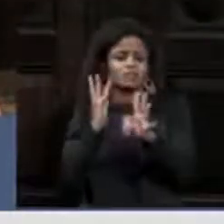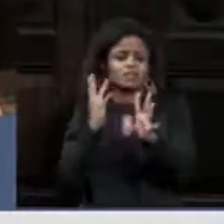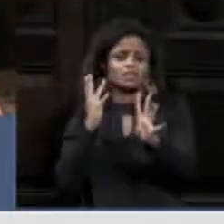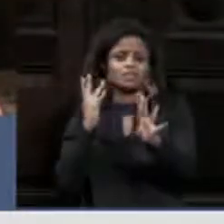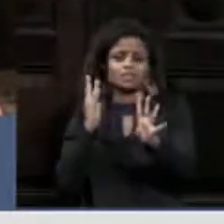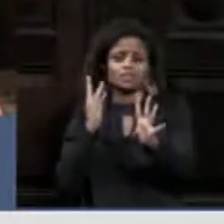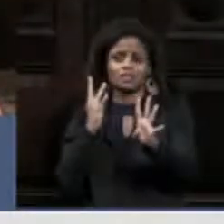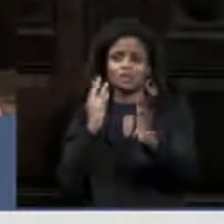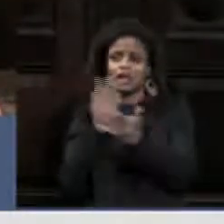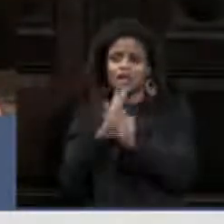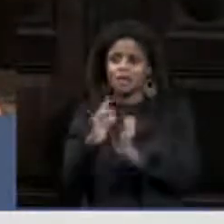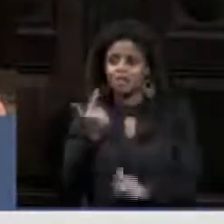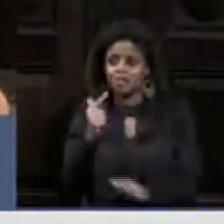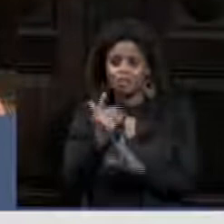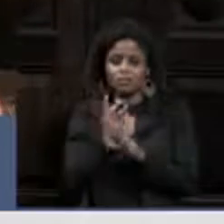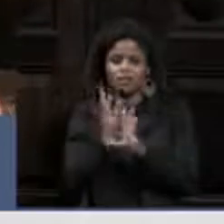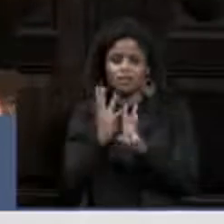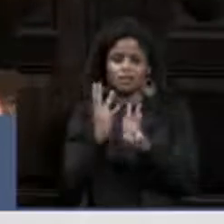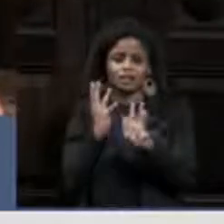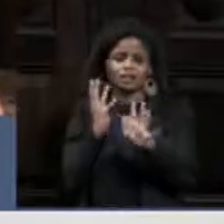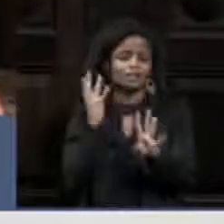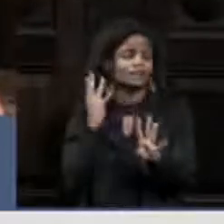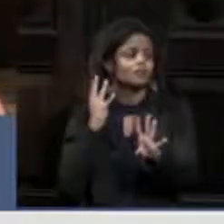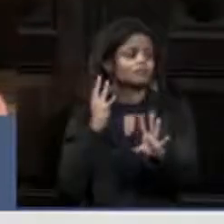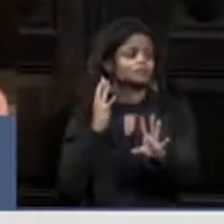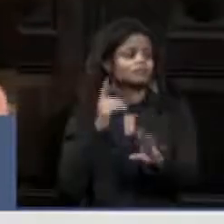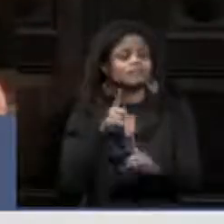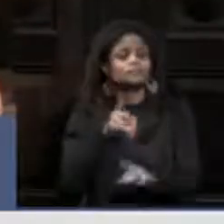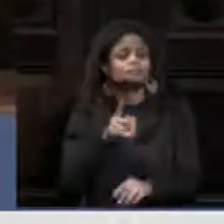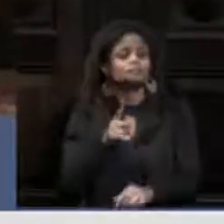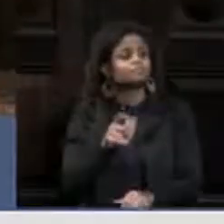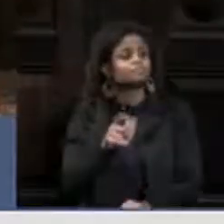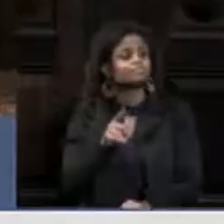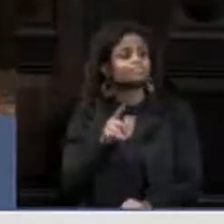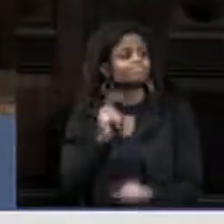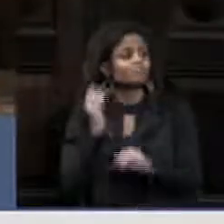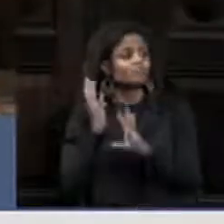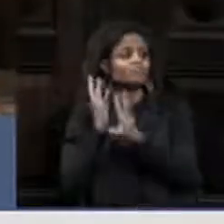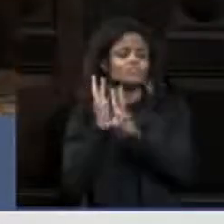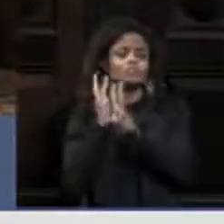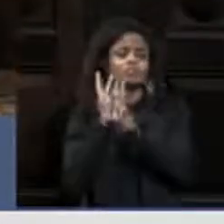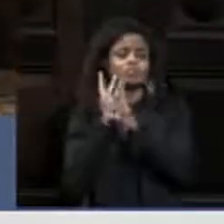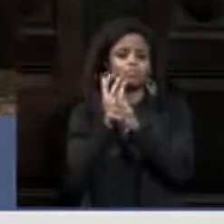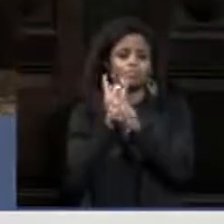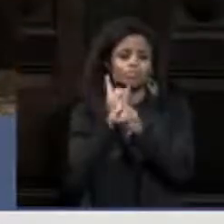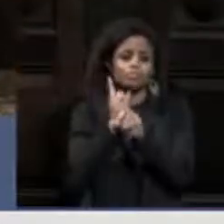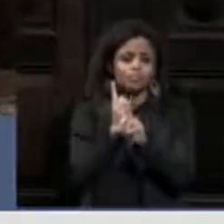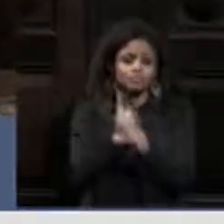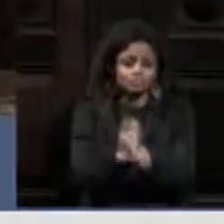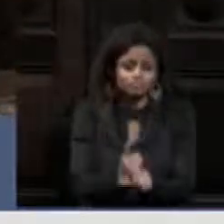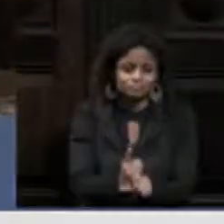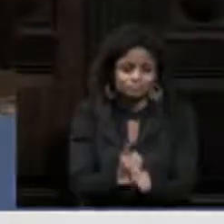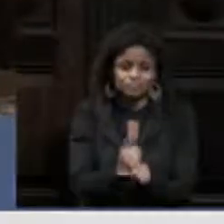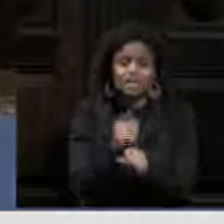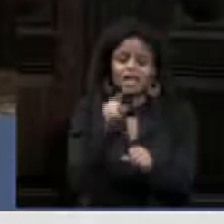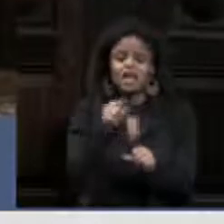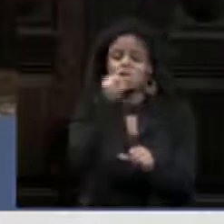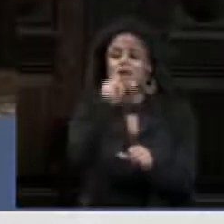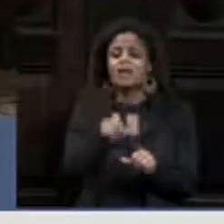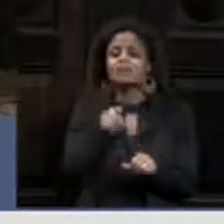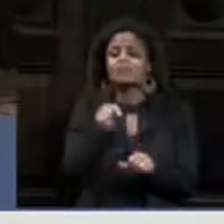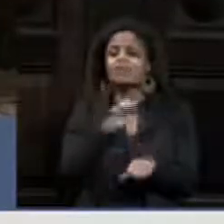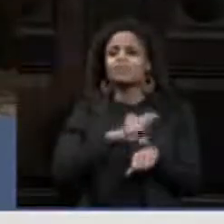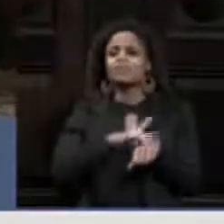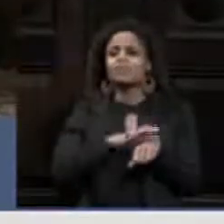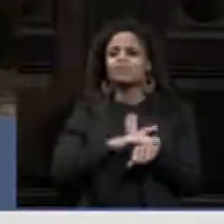interminável e muitas vezes, quando chegam a ser atendida, a doença já destruiu